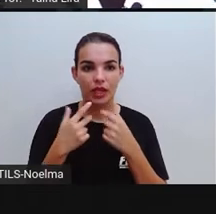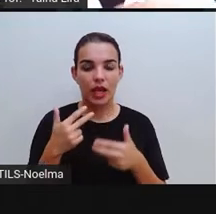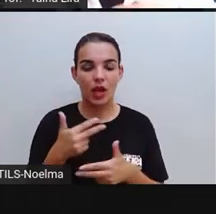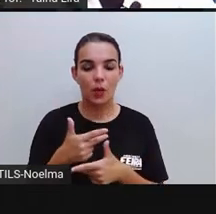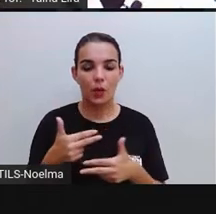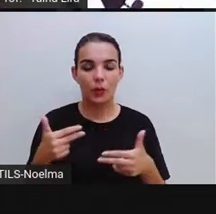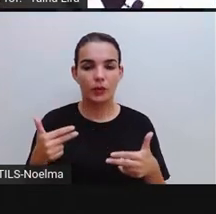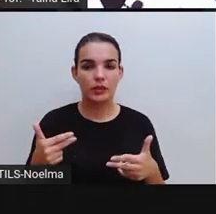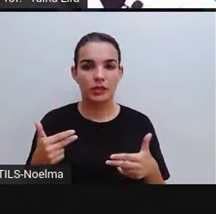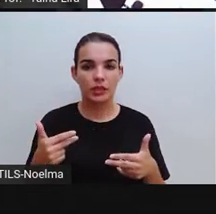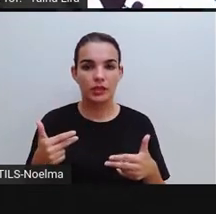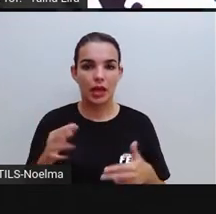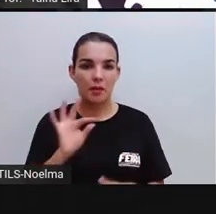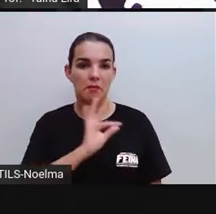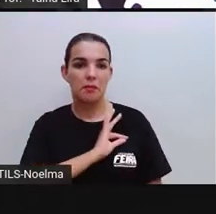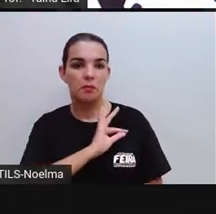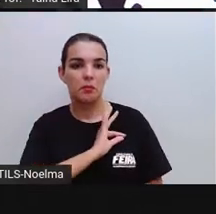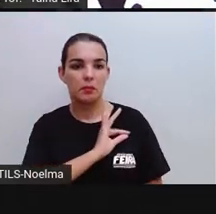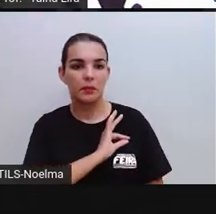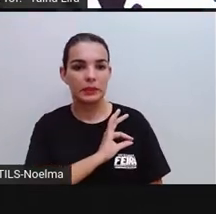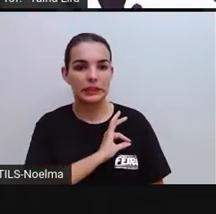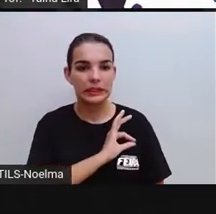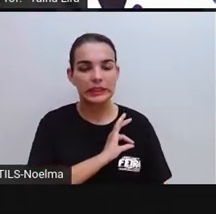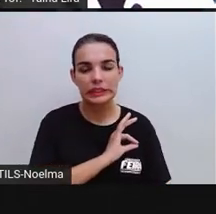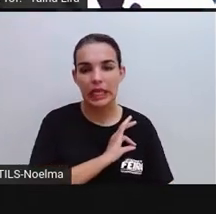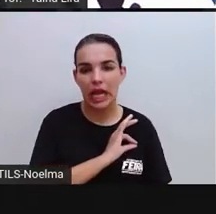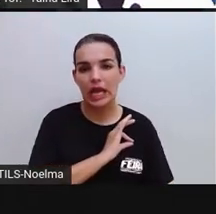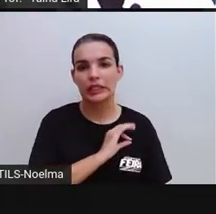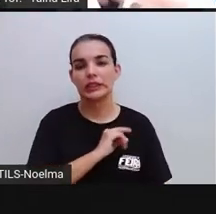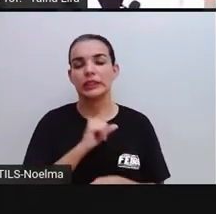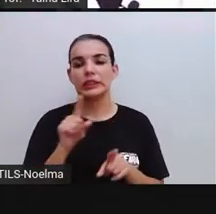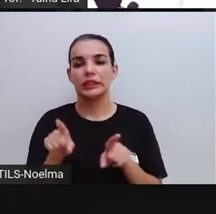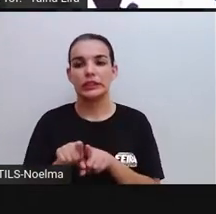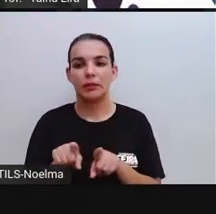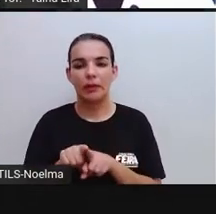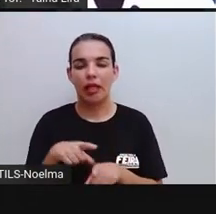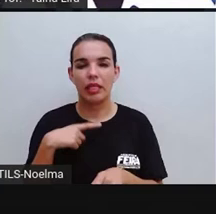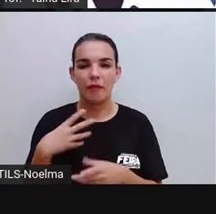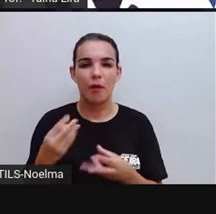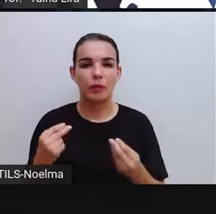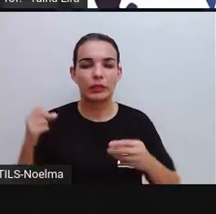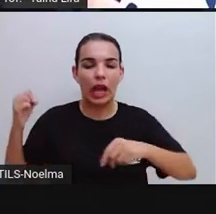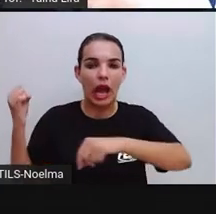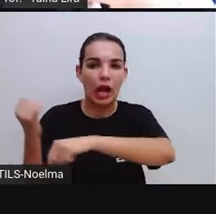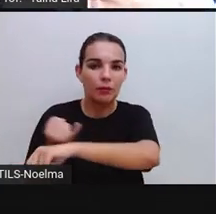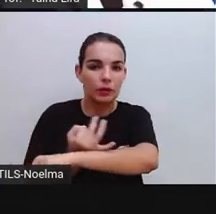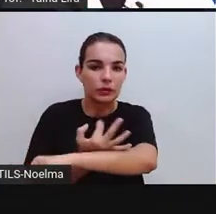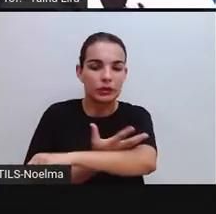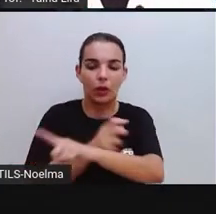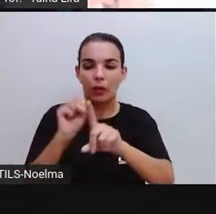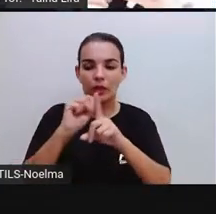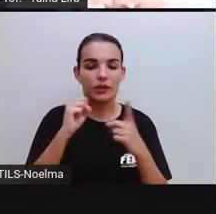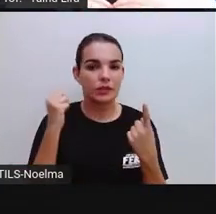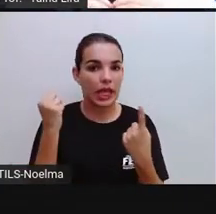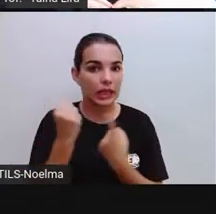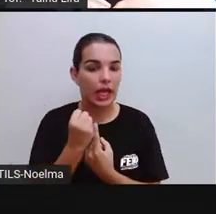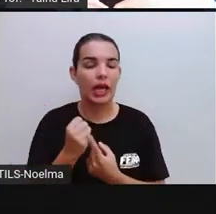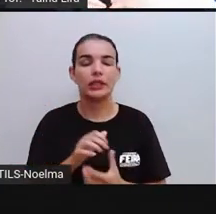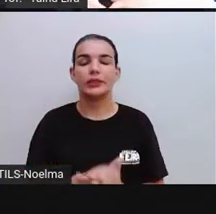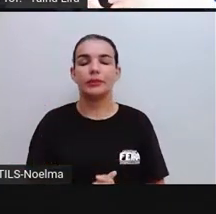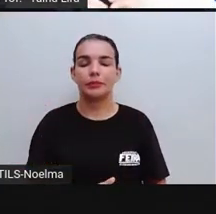casos assim, que são casos que provocaram aí reações na sociedade, certo?